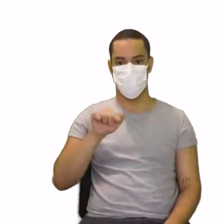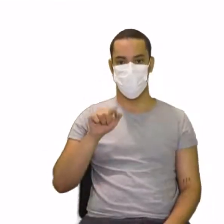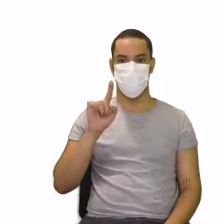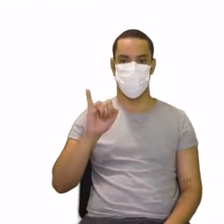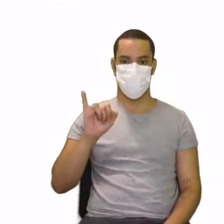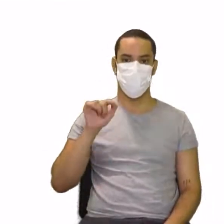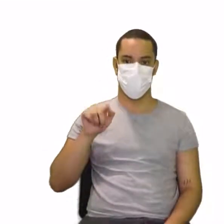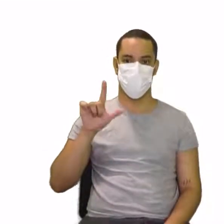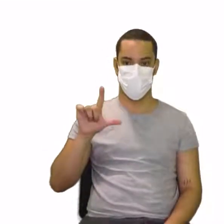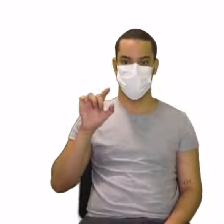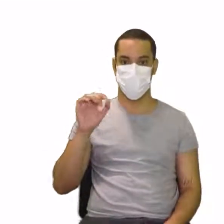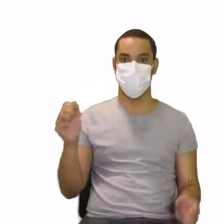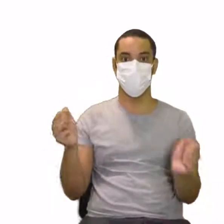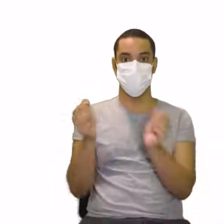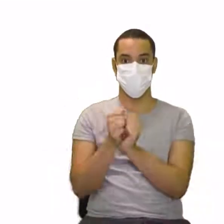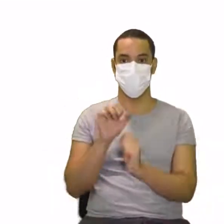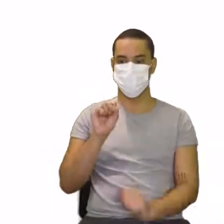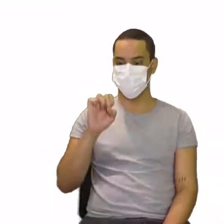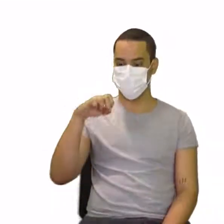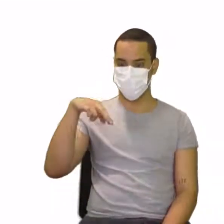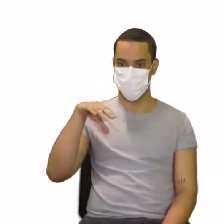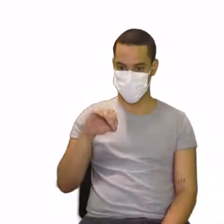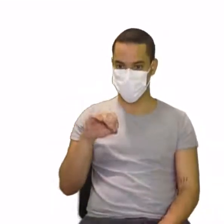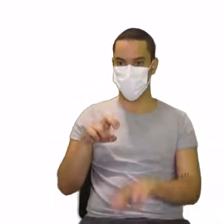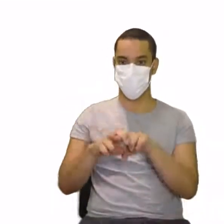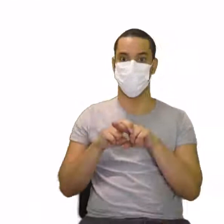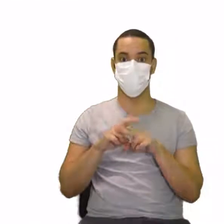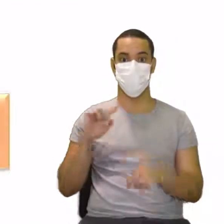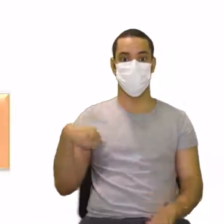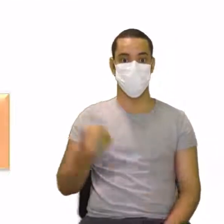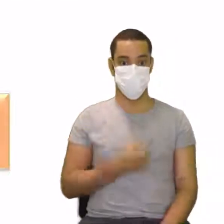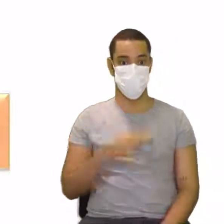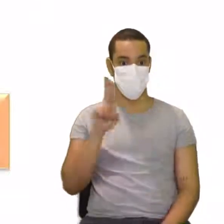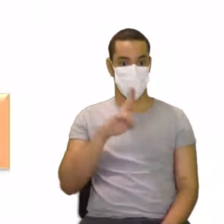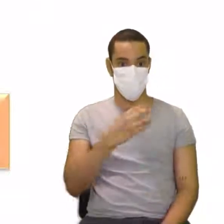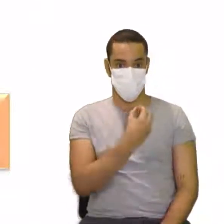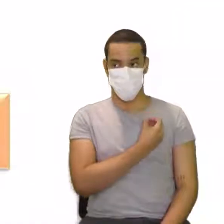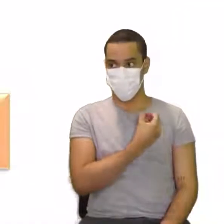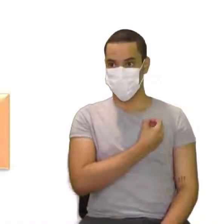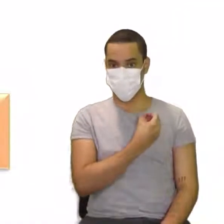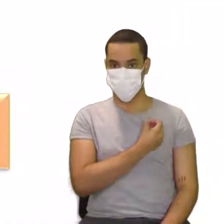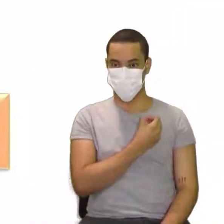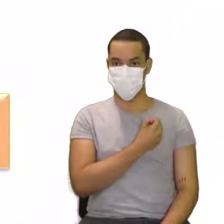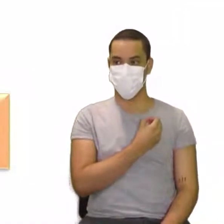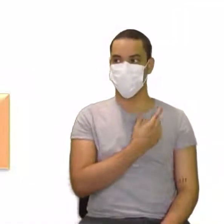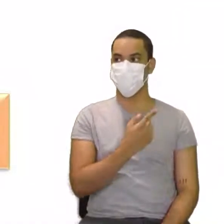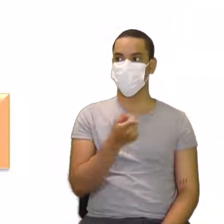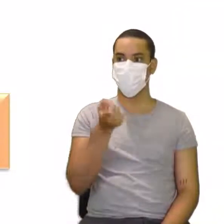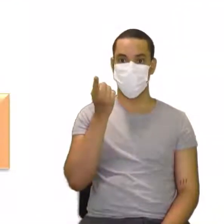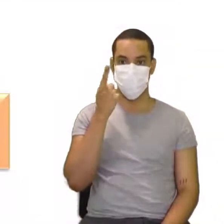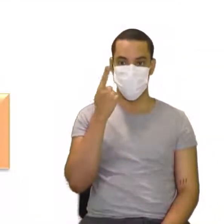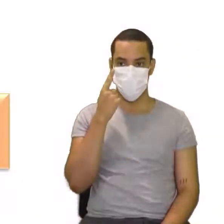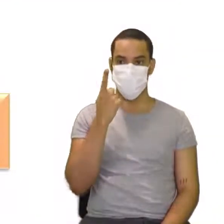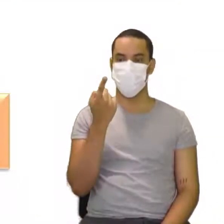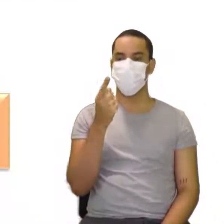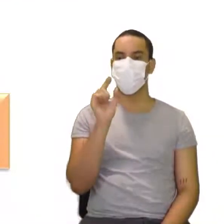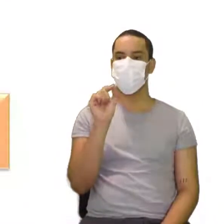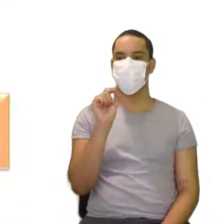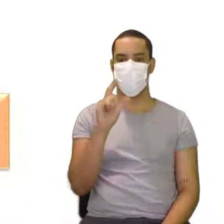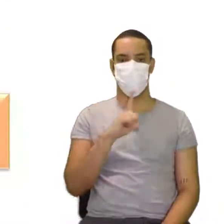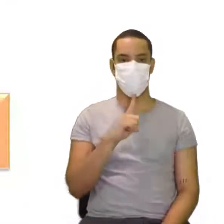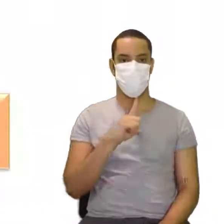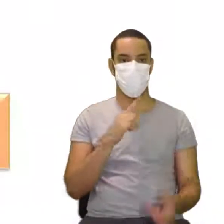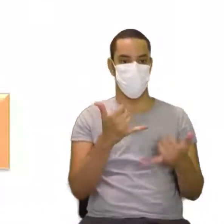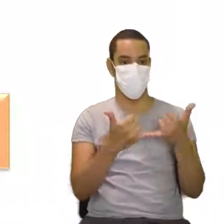gerado aí, tá bom? E quando a gente trabalha aqui, olha só, o valor deste campo, vamos ver aqui, quando a gente tem dois fios,